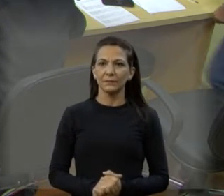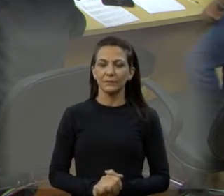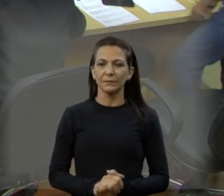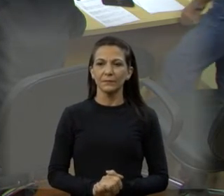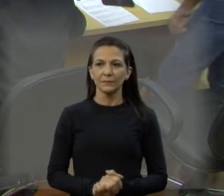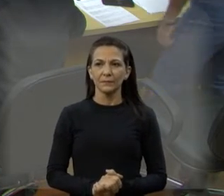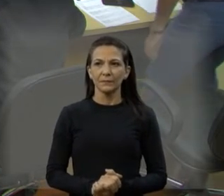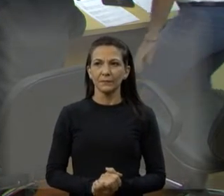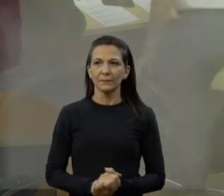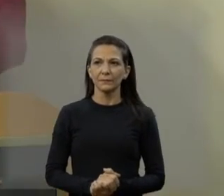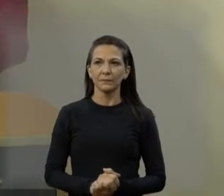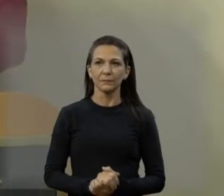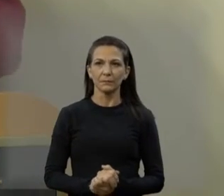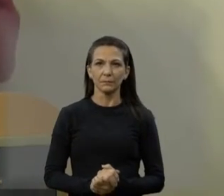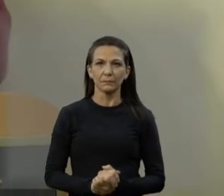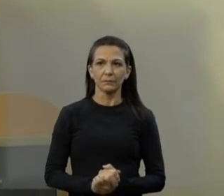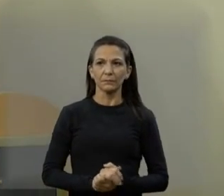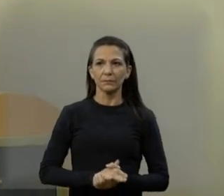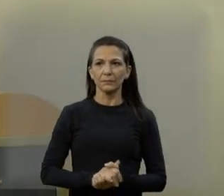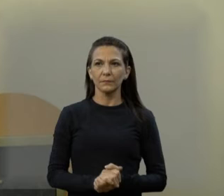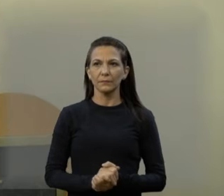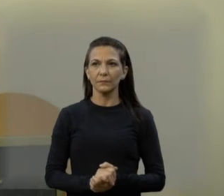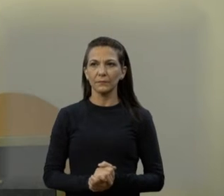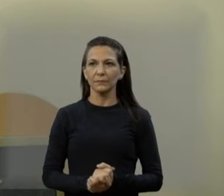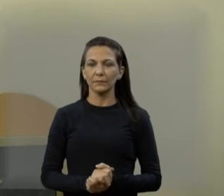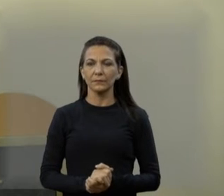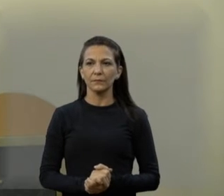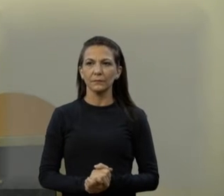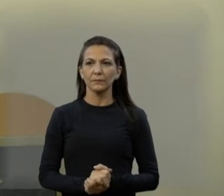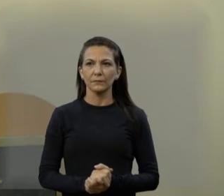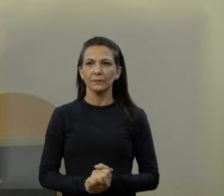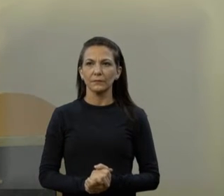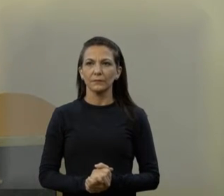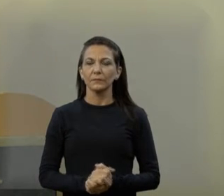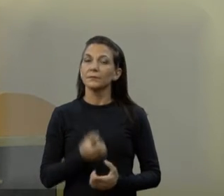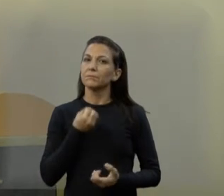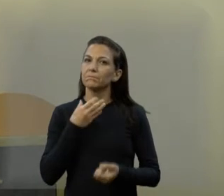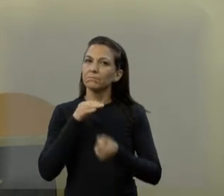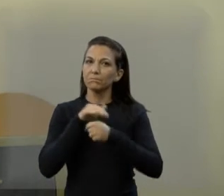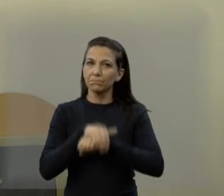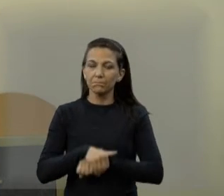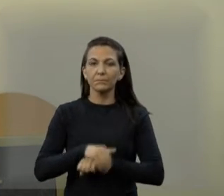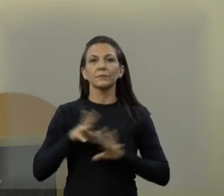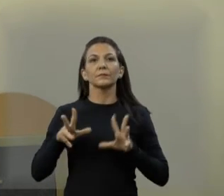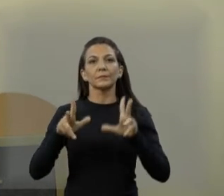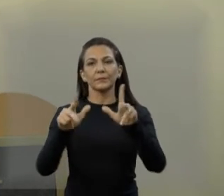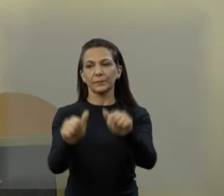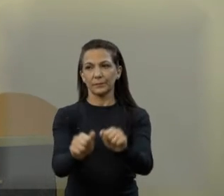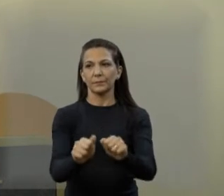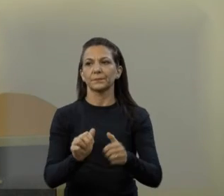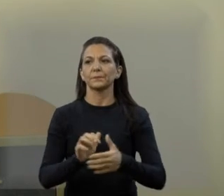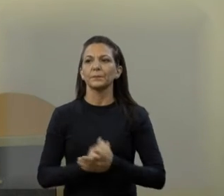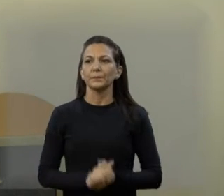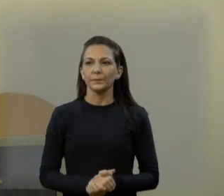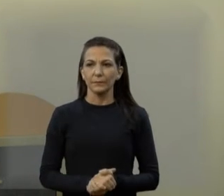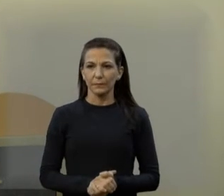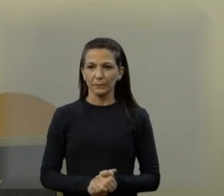E aí é a boa noite presente Boa noite a todas